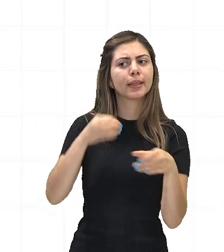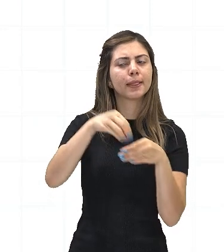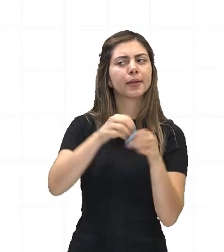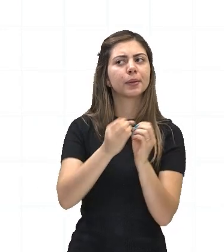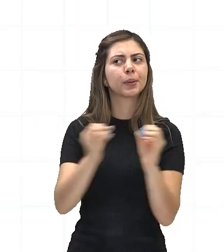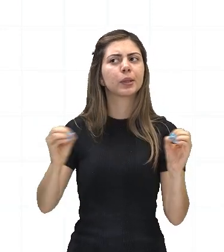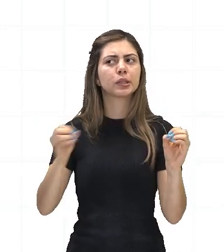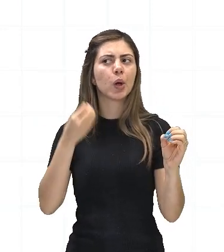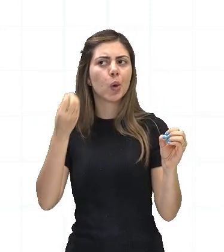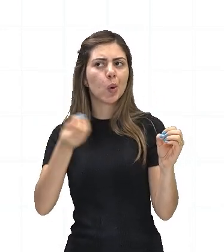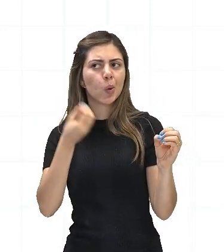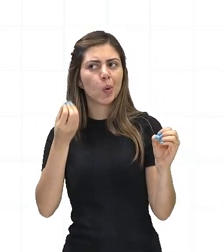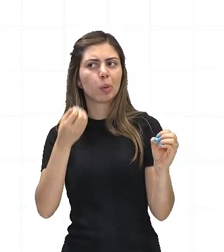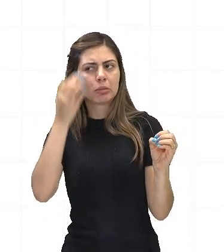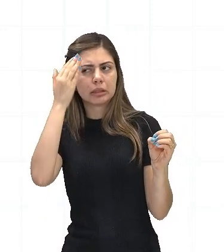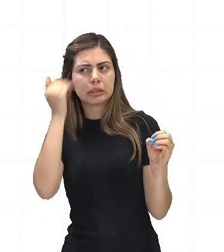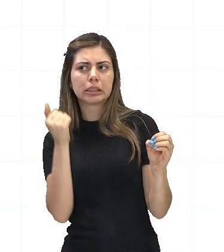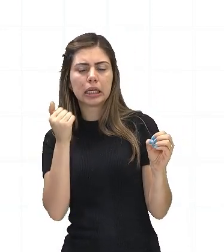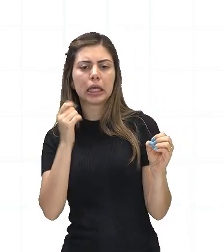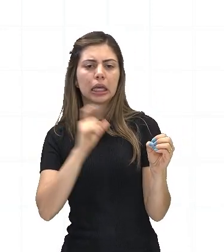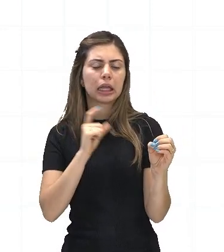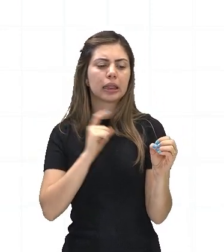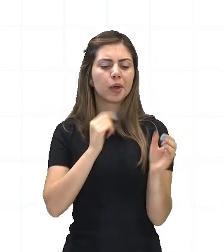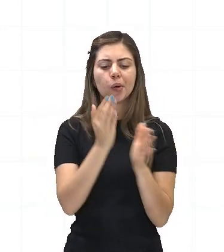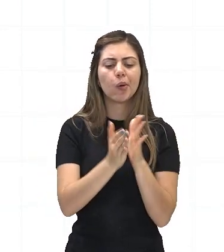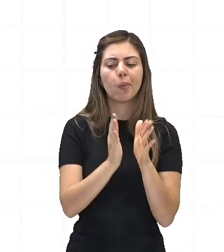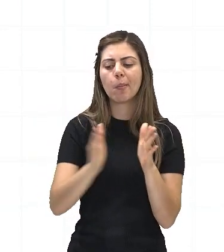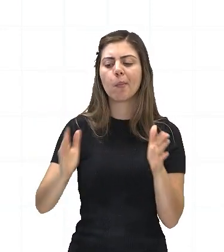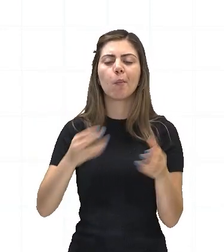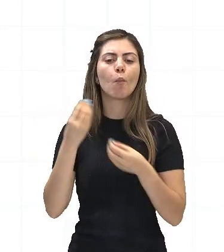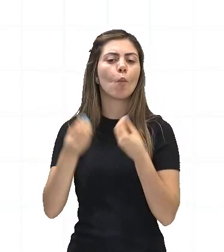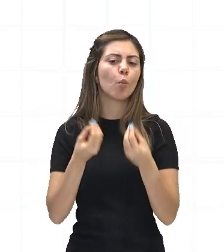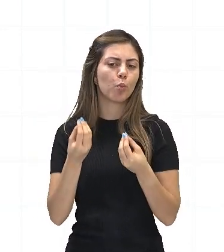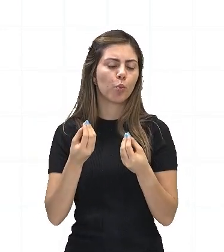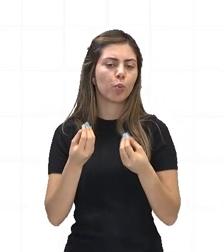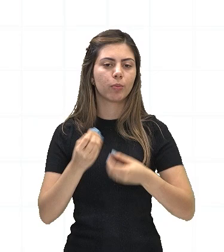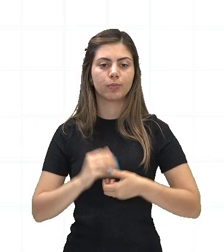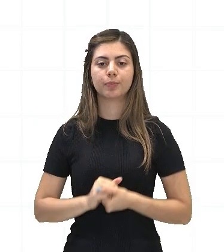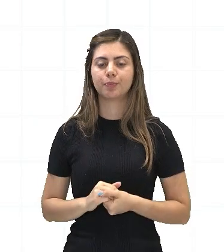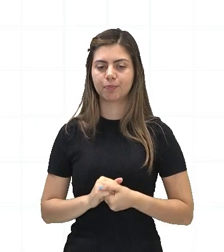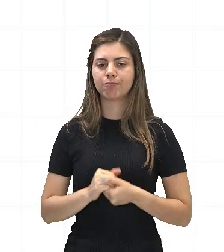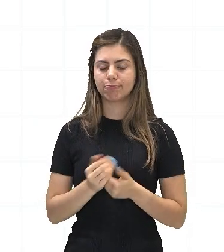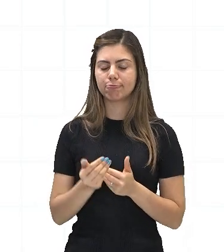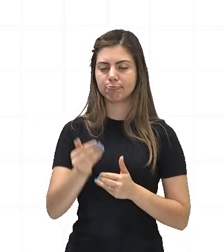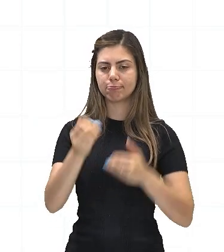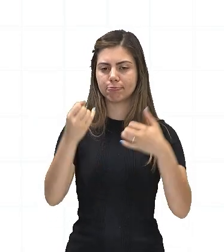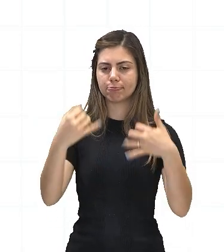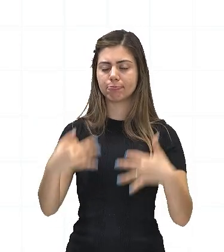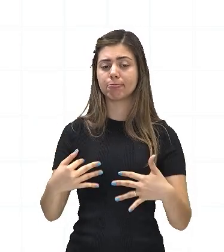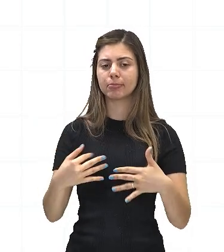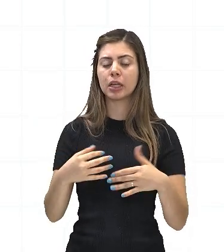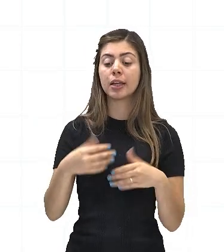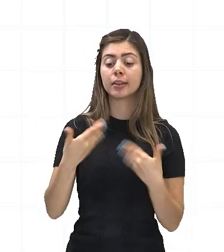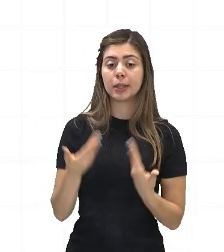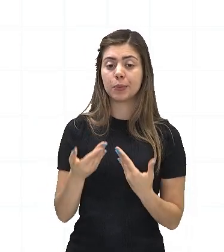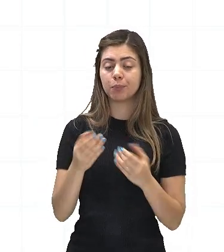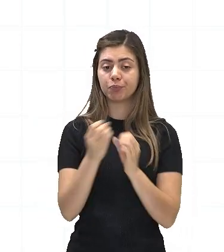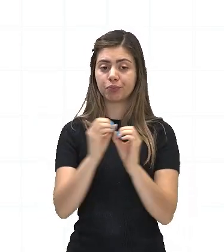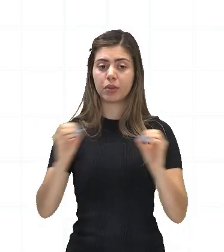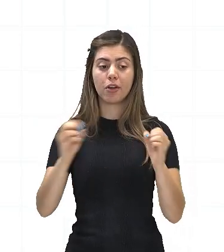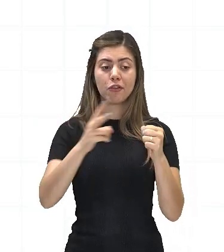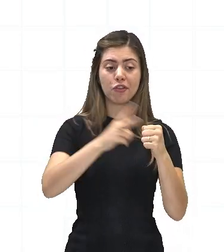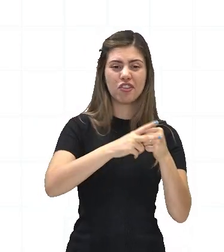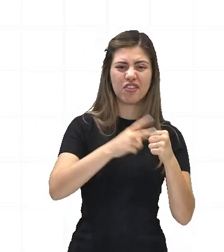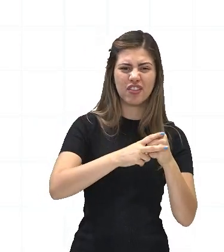oração? Como é que eu faço esse meu processo, né? Então, tá bom, eu sei que o verbo não fica no sujeito,